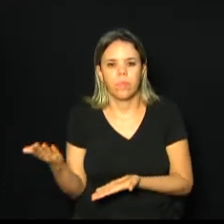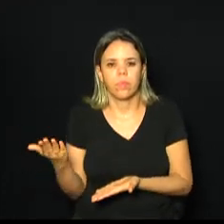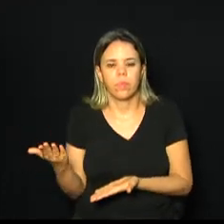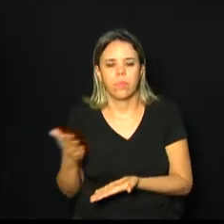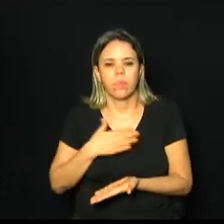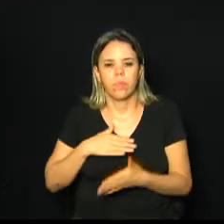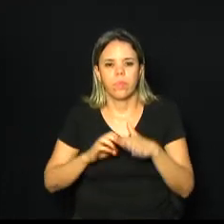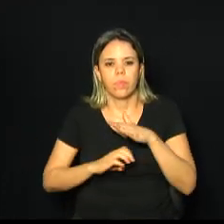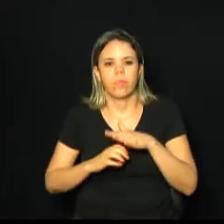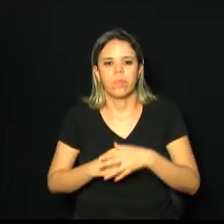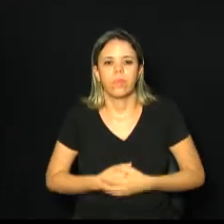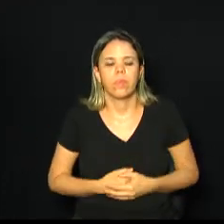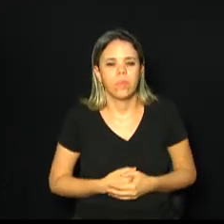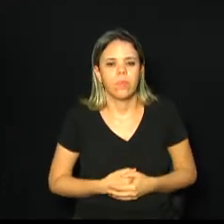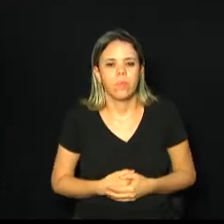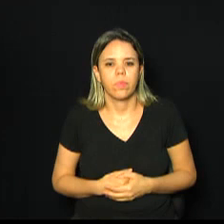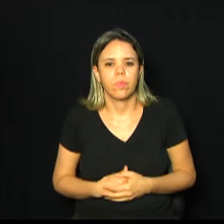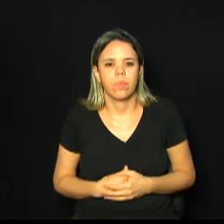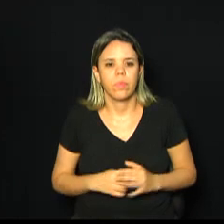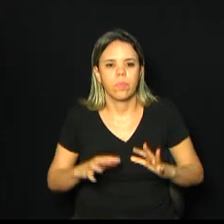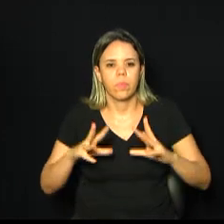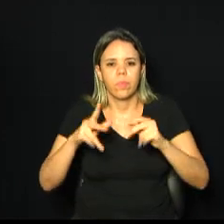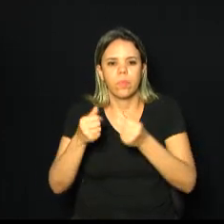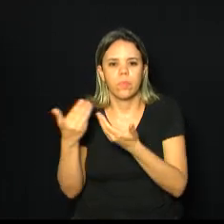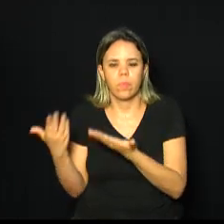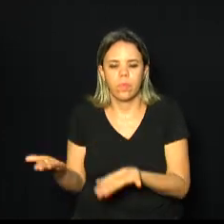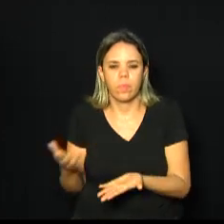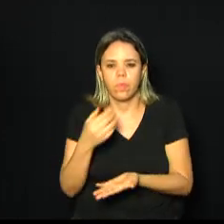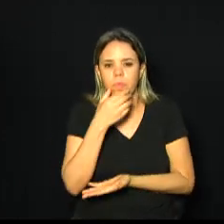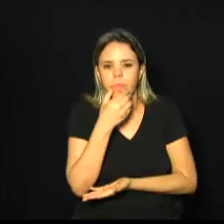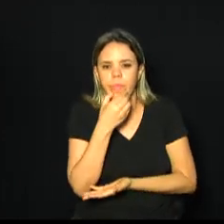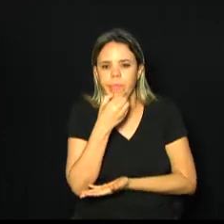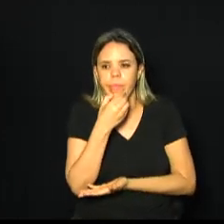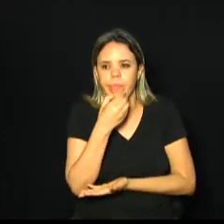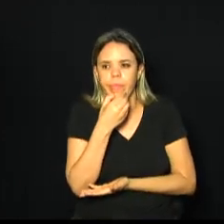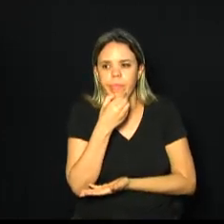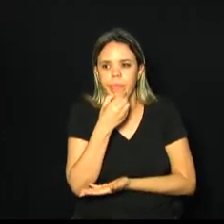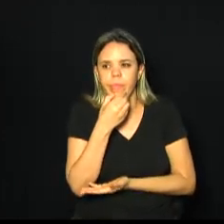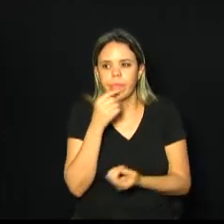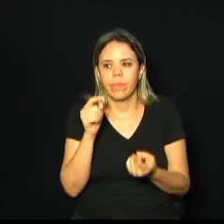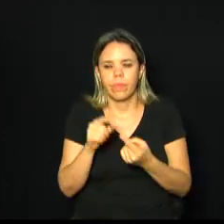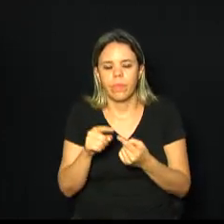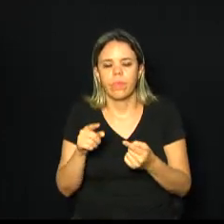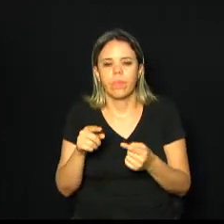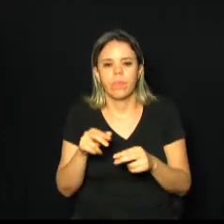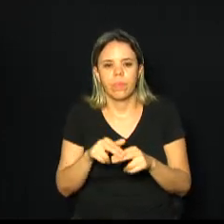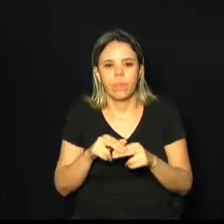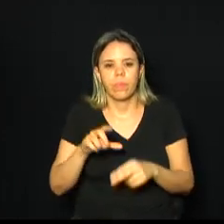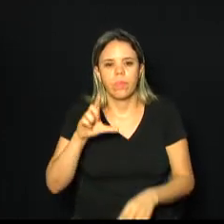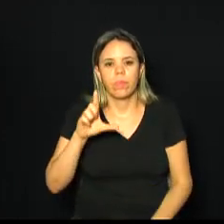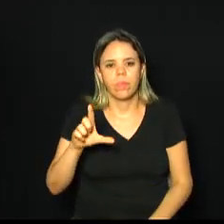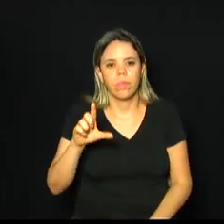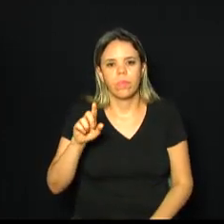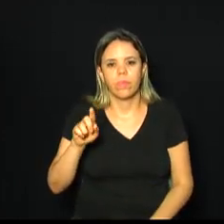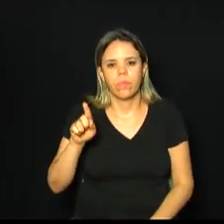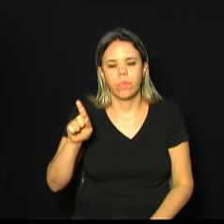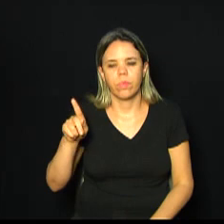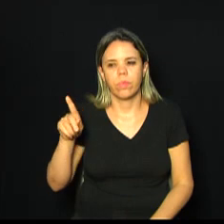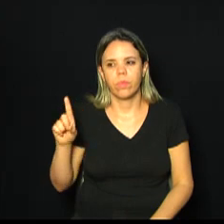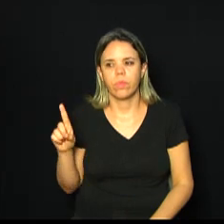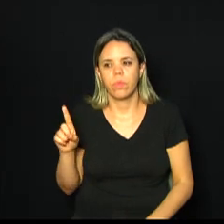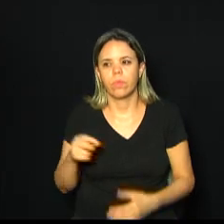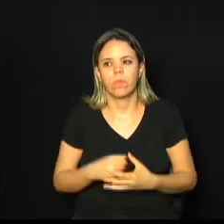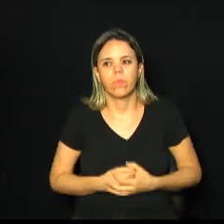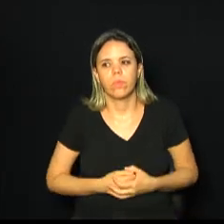minha empresa. Tudo isso está diretamente envolvido com a LGPD. E para que